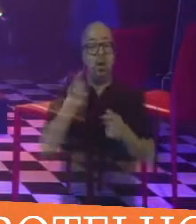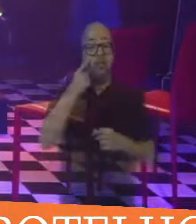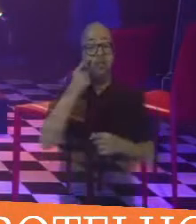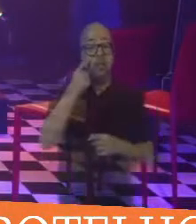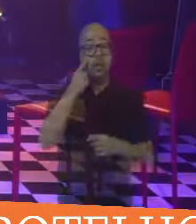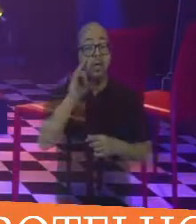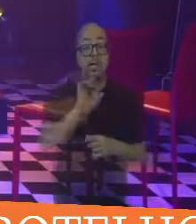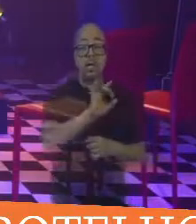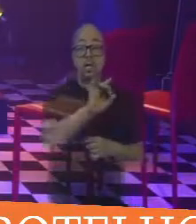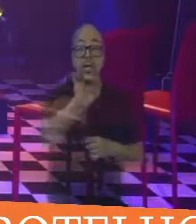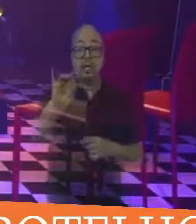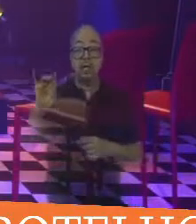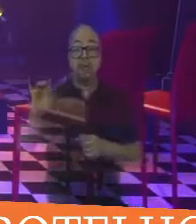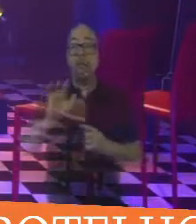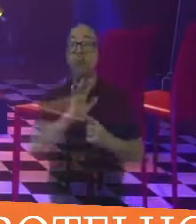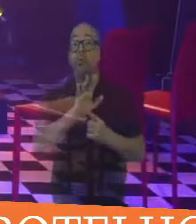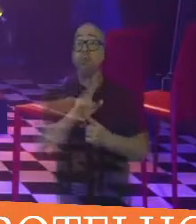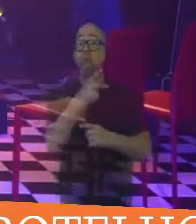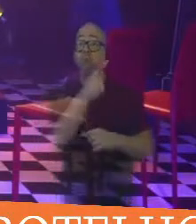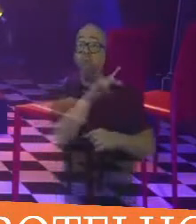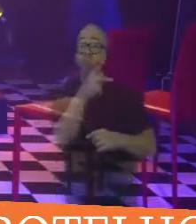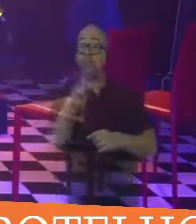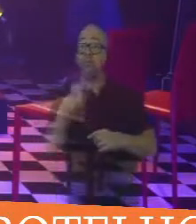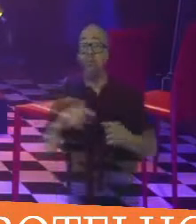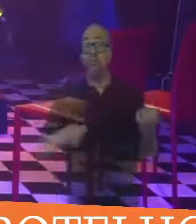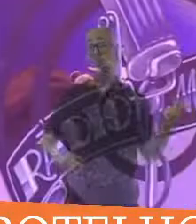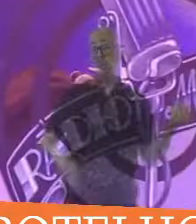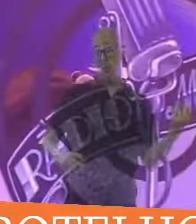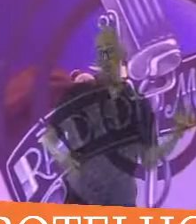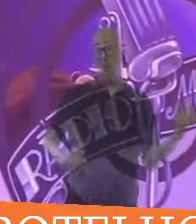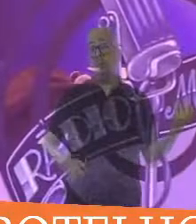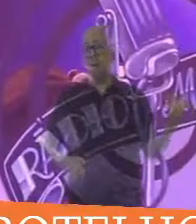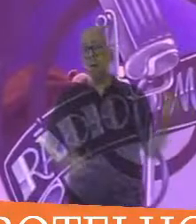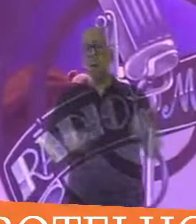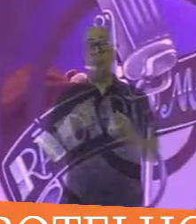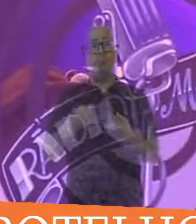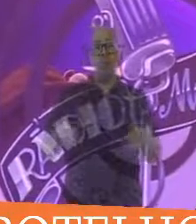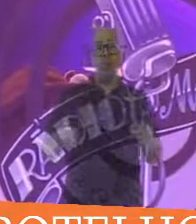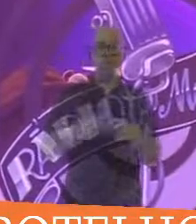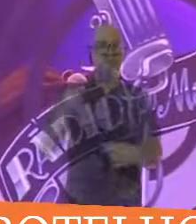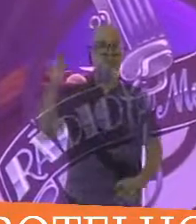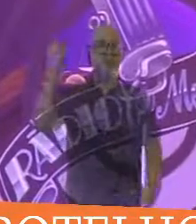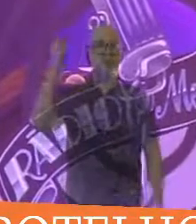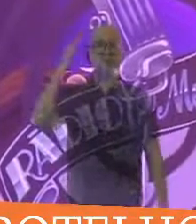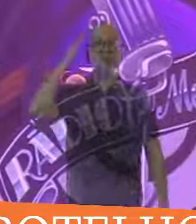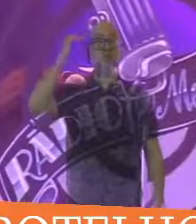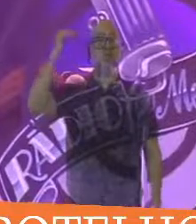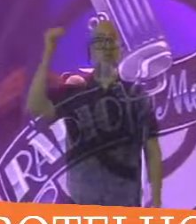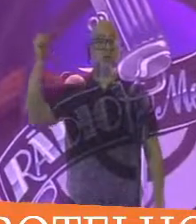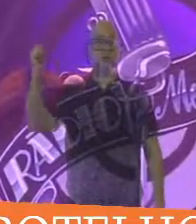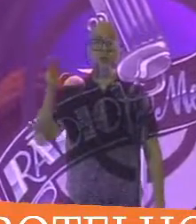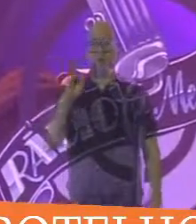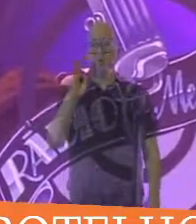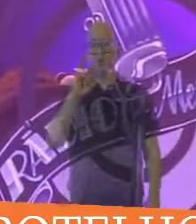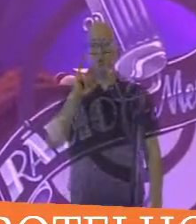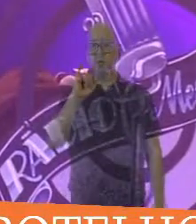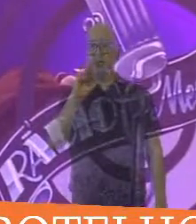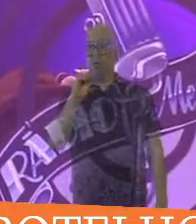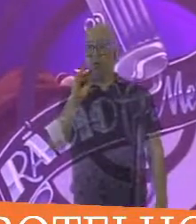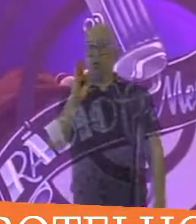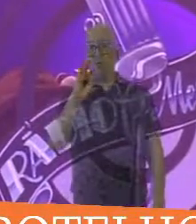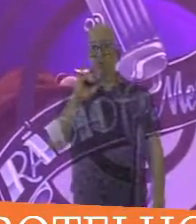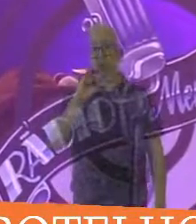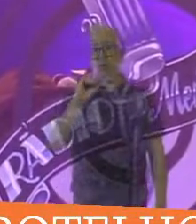meninos mostrem um pouquinho das possibilidades do grupo, tocando uma música que fez bastante sucesso na época, que se chama Tico Tico no Fubá, é